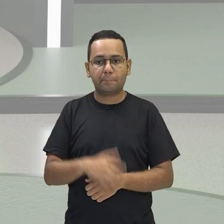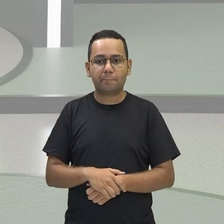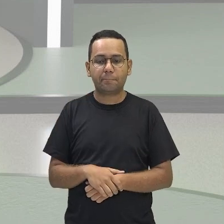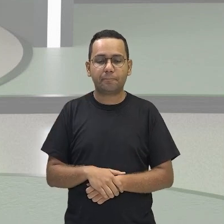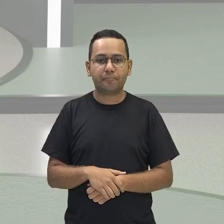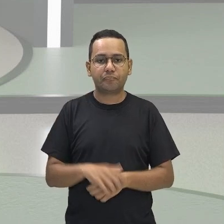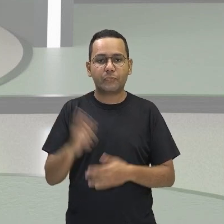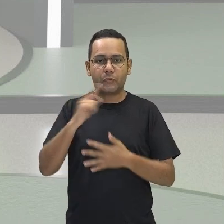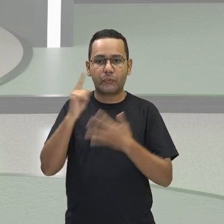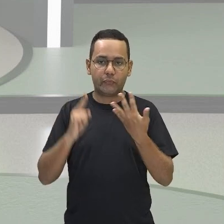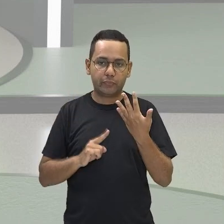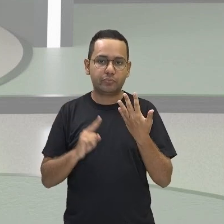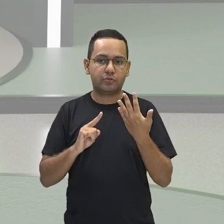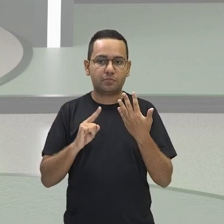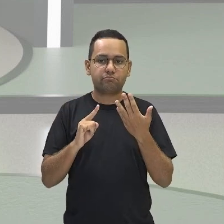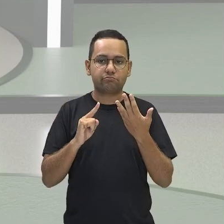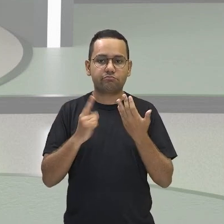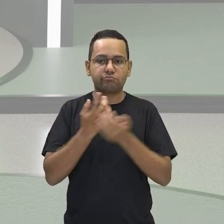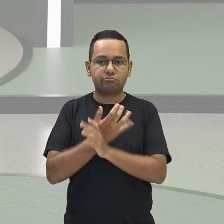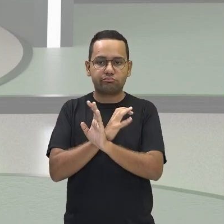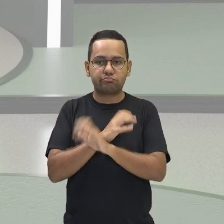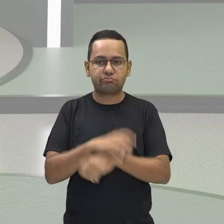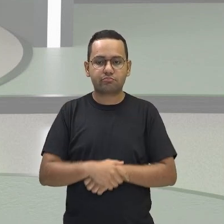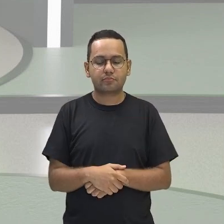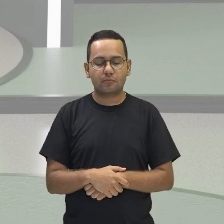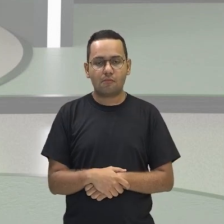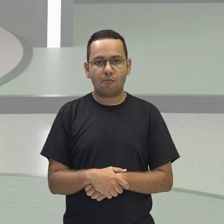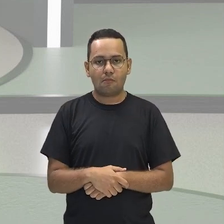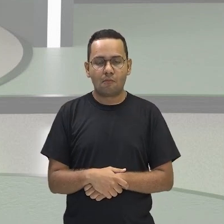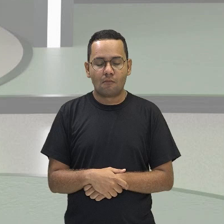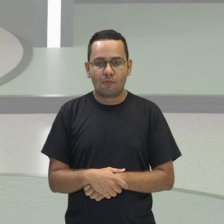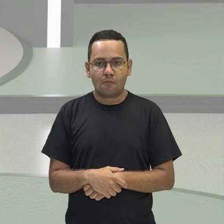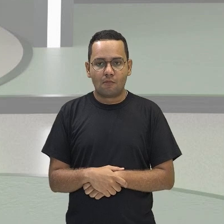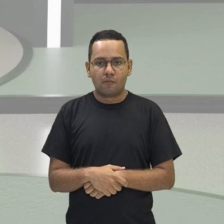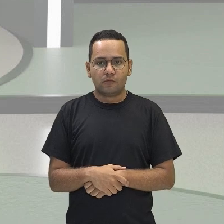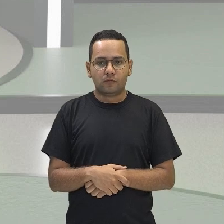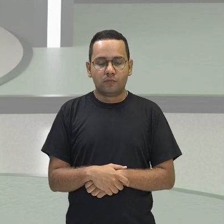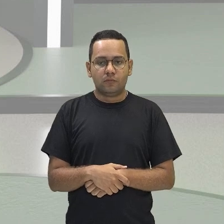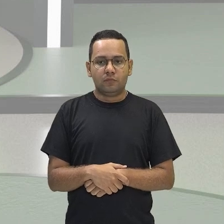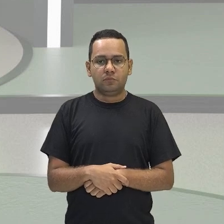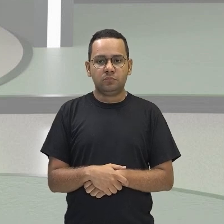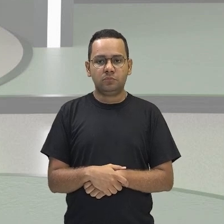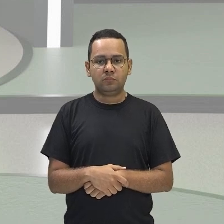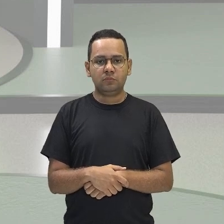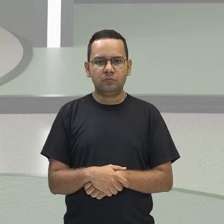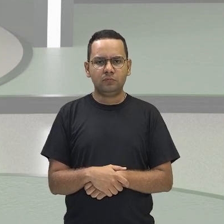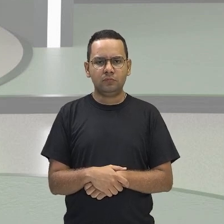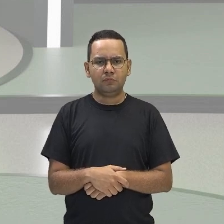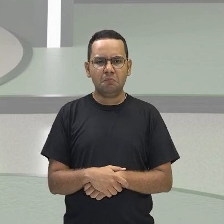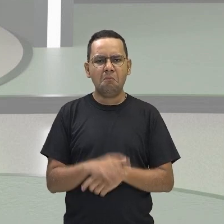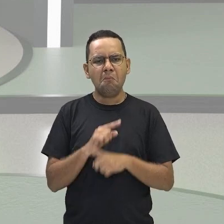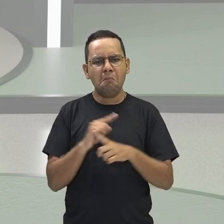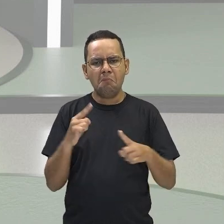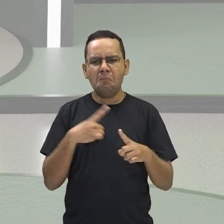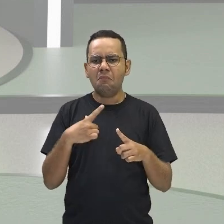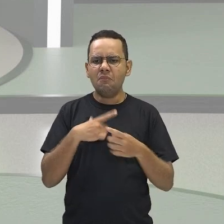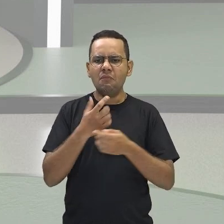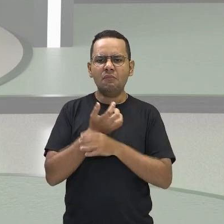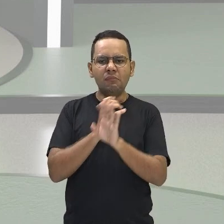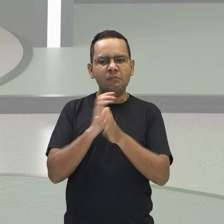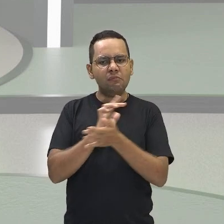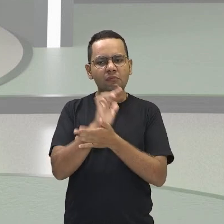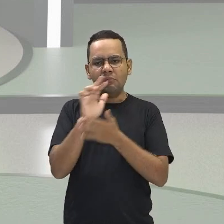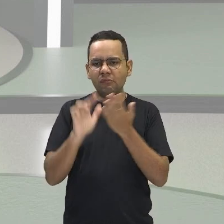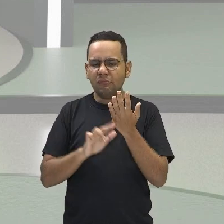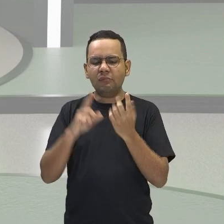dos ossos, no nosso esqueleto, encontramos ossos com diferentes formatos e